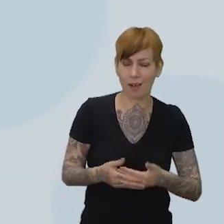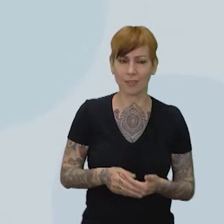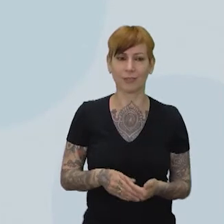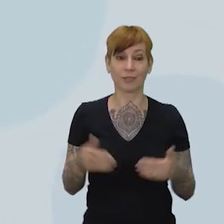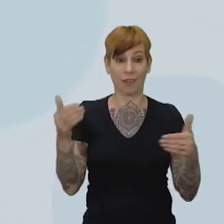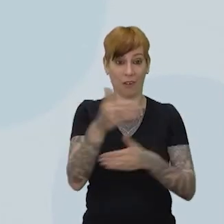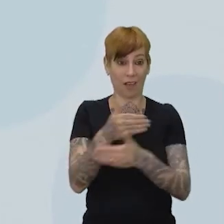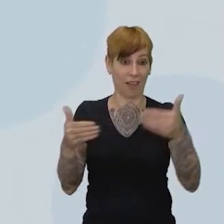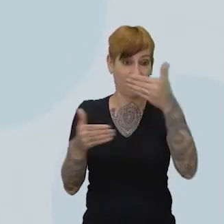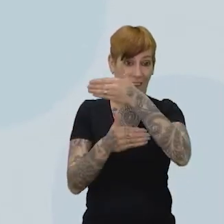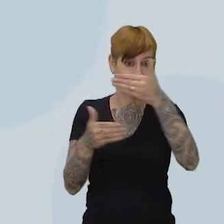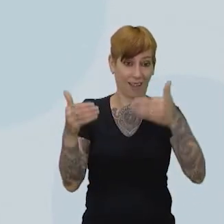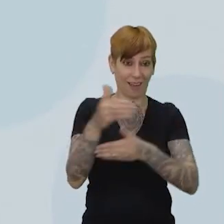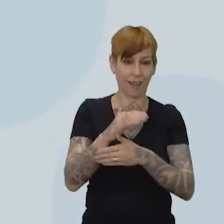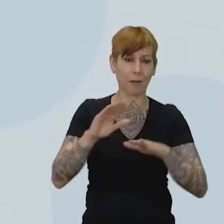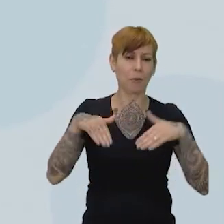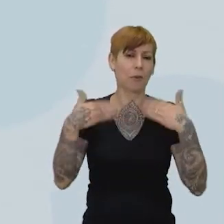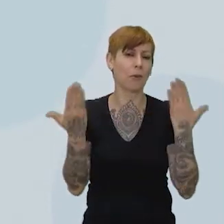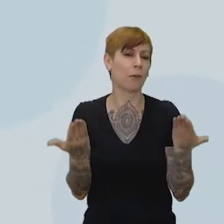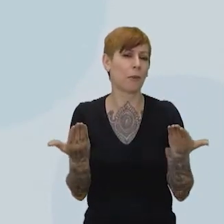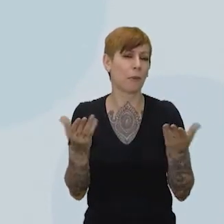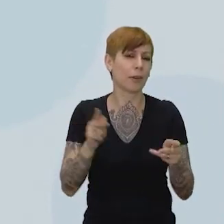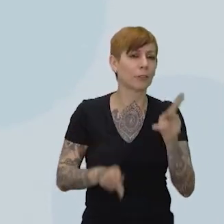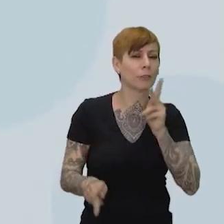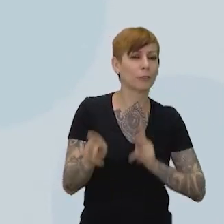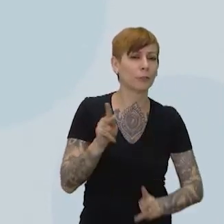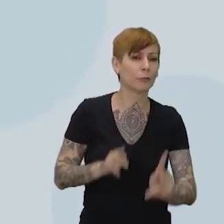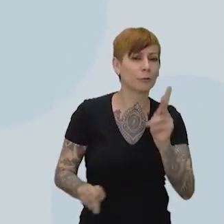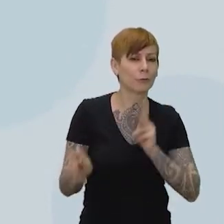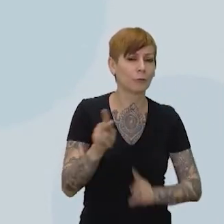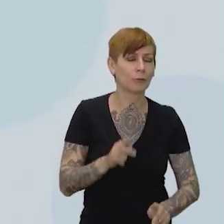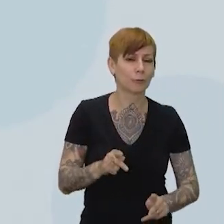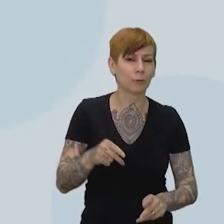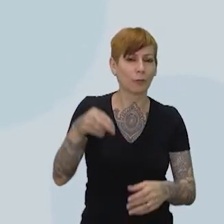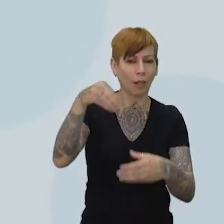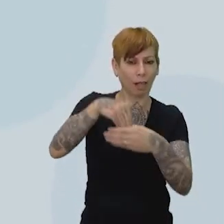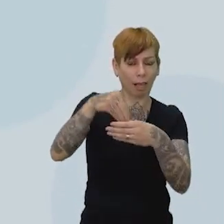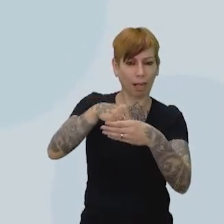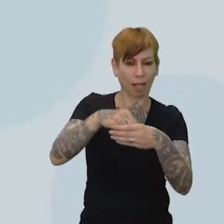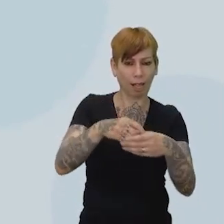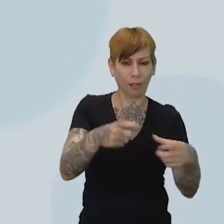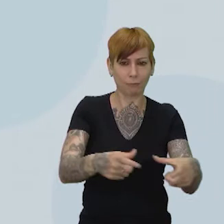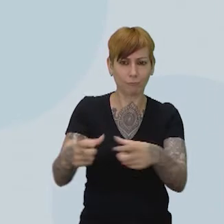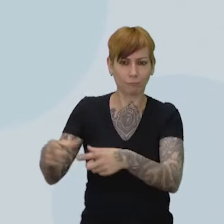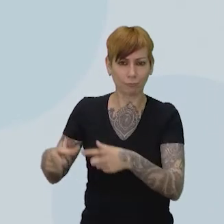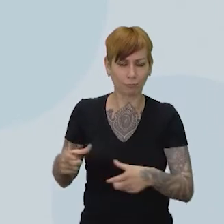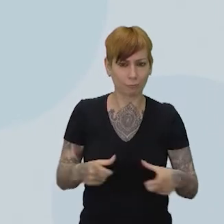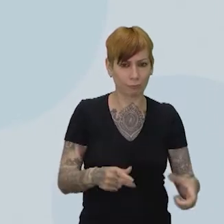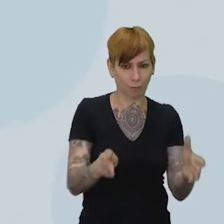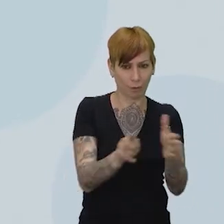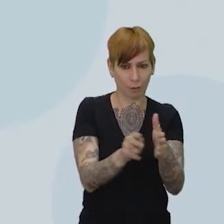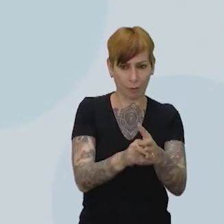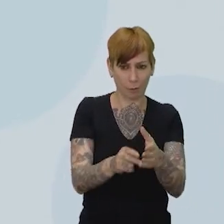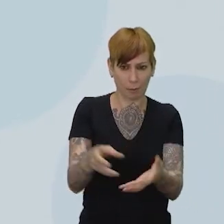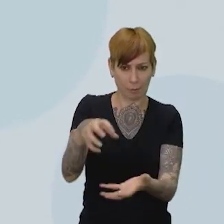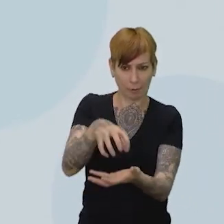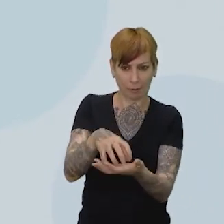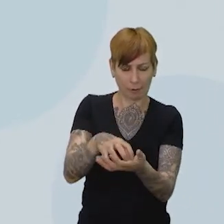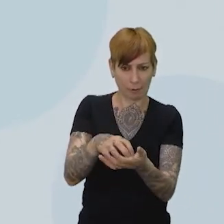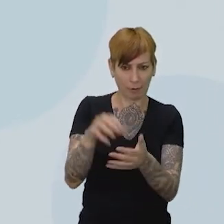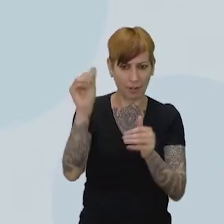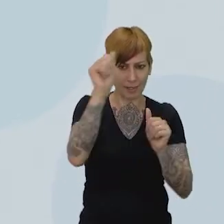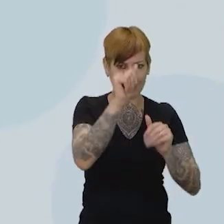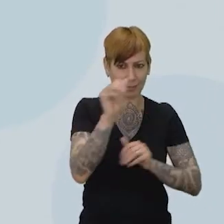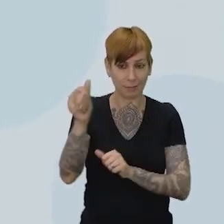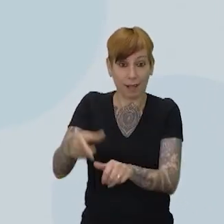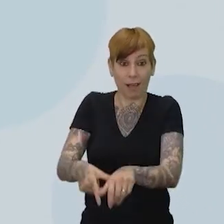lá. Quais povos habitavam o território da colônia espanhola na América